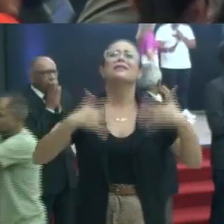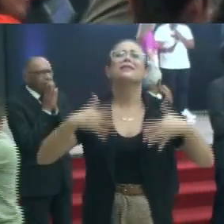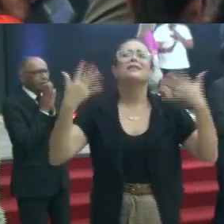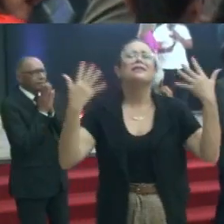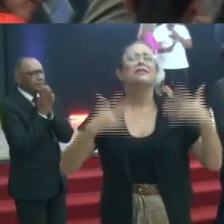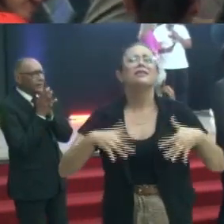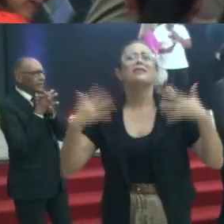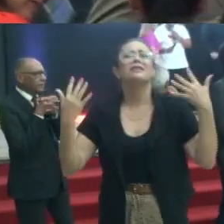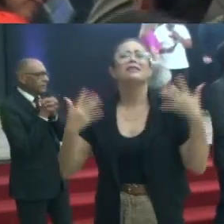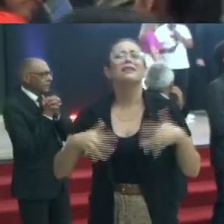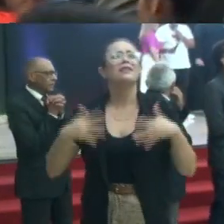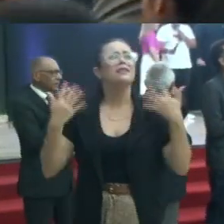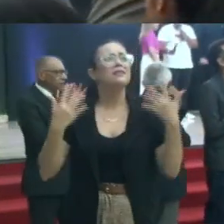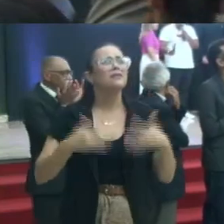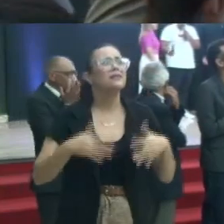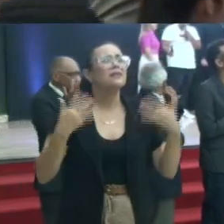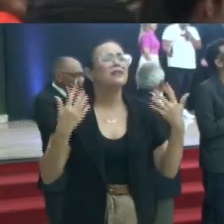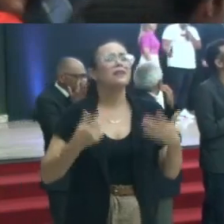impressionante,